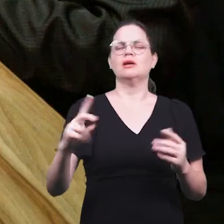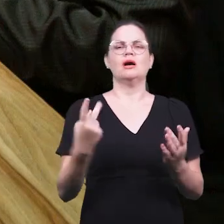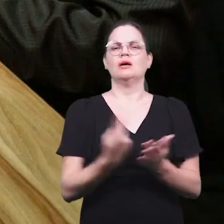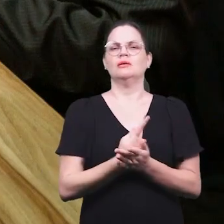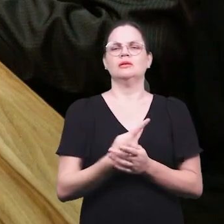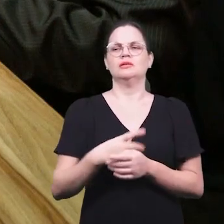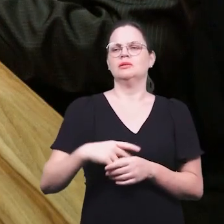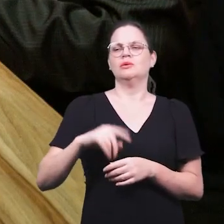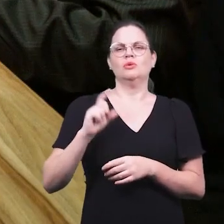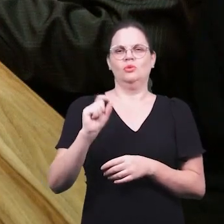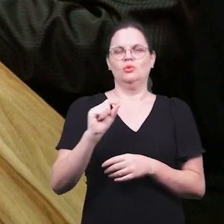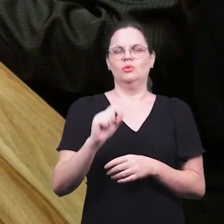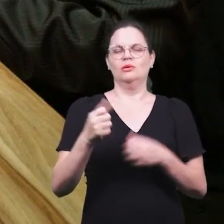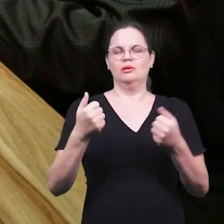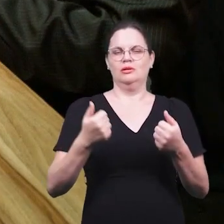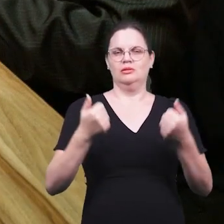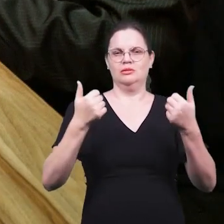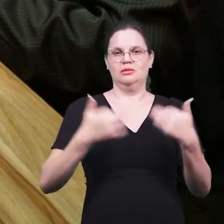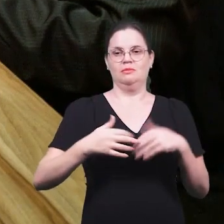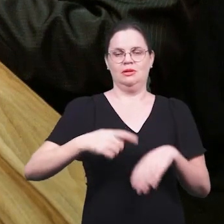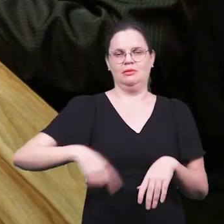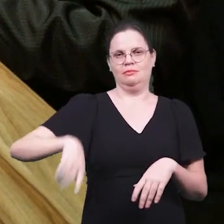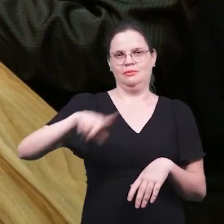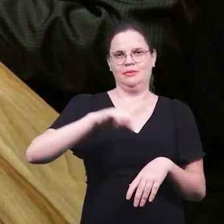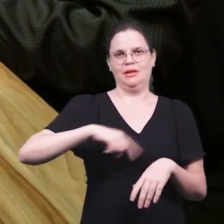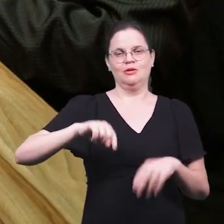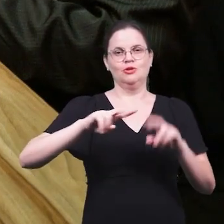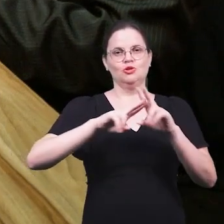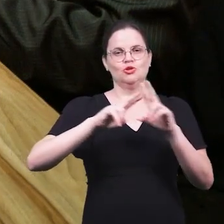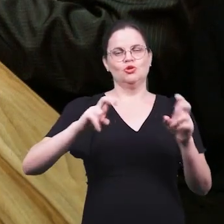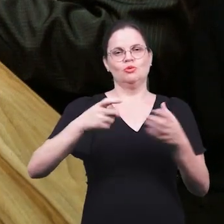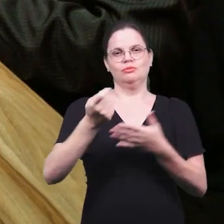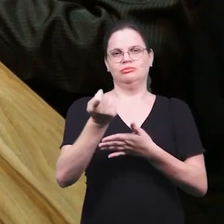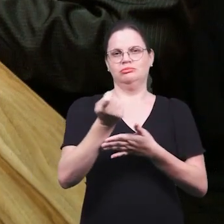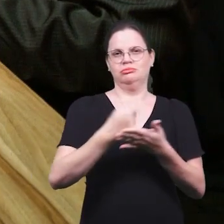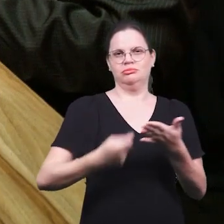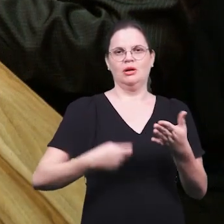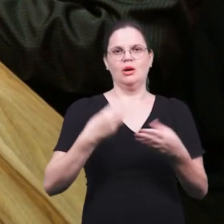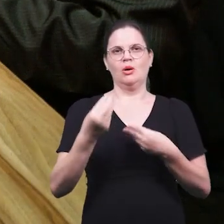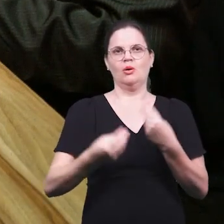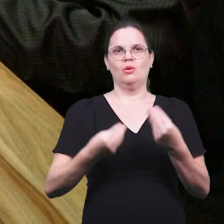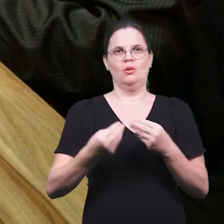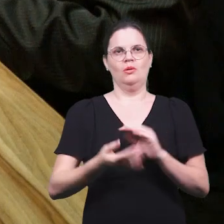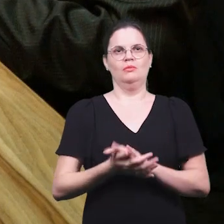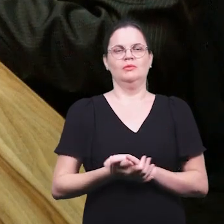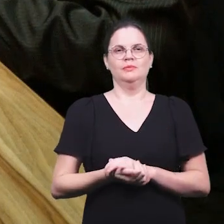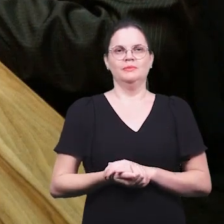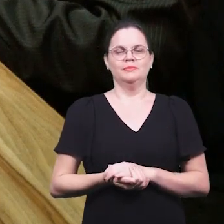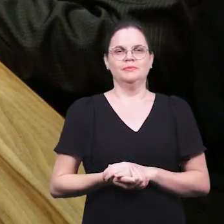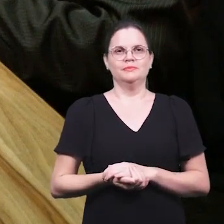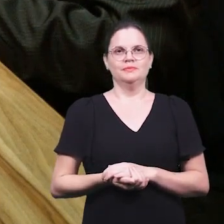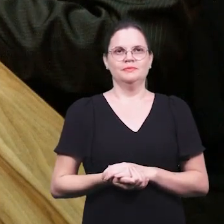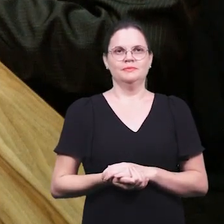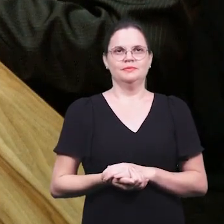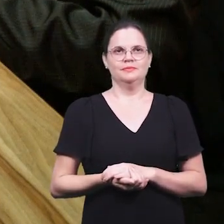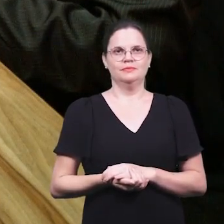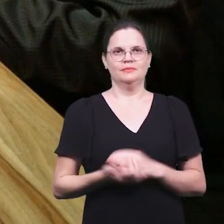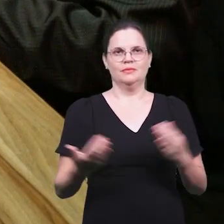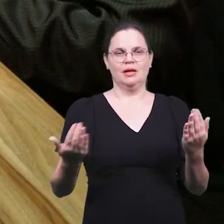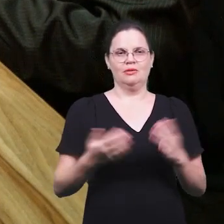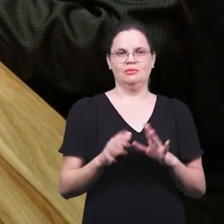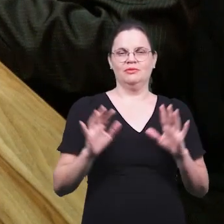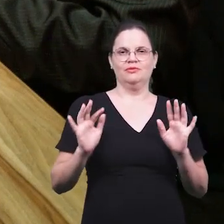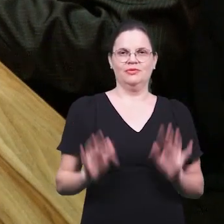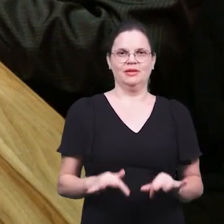encerramento, depois da prova de escrita, o que foi que aconteceu ali? Conta para a gente aí, resumidamente, como é que foi a correção